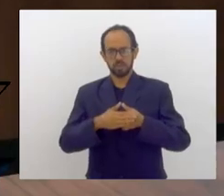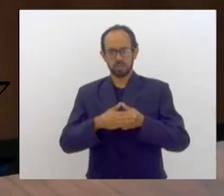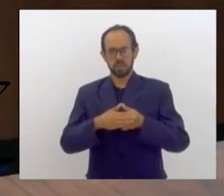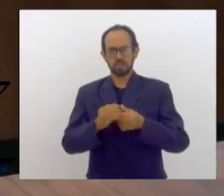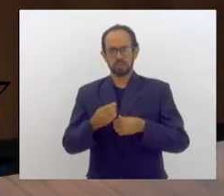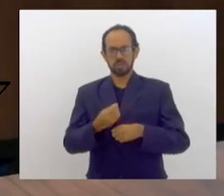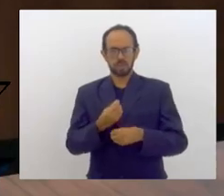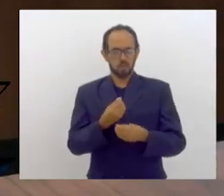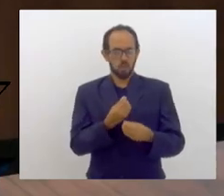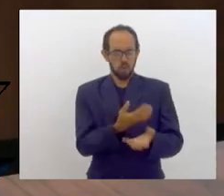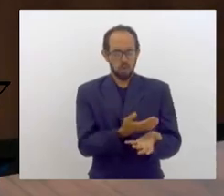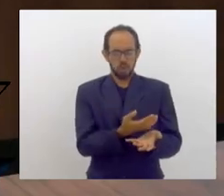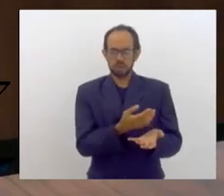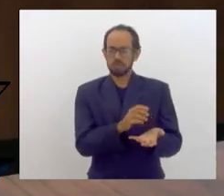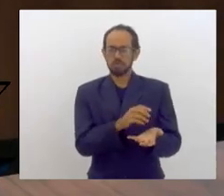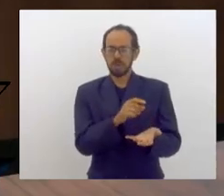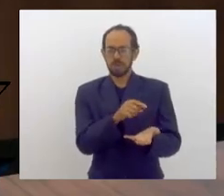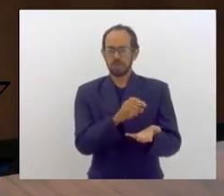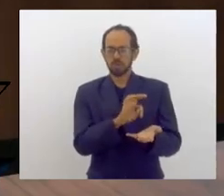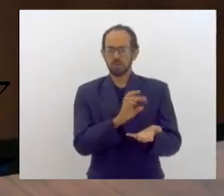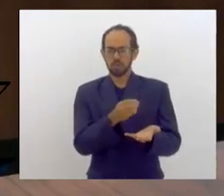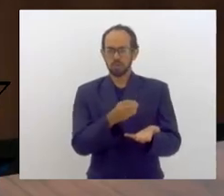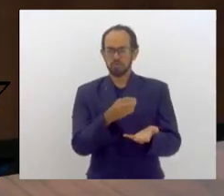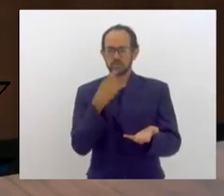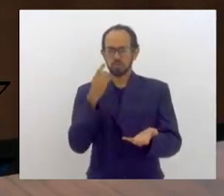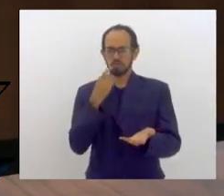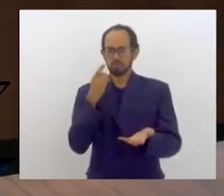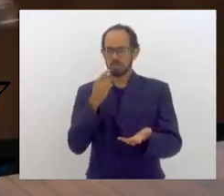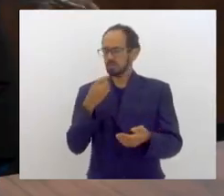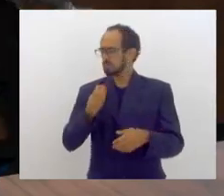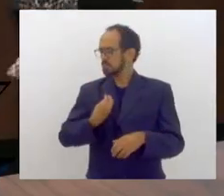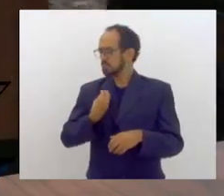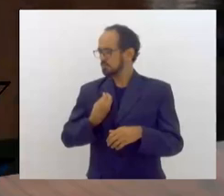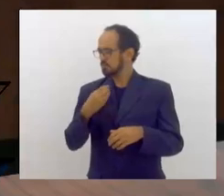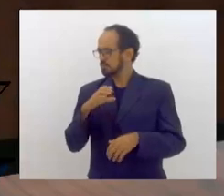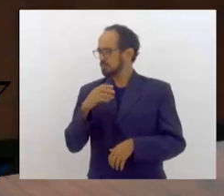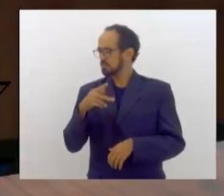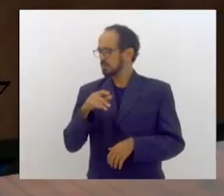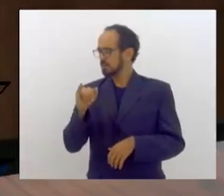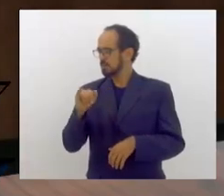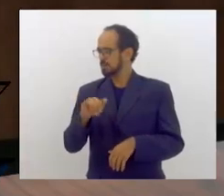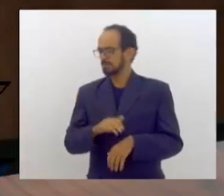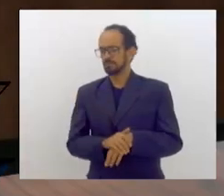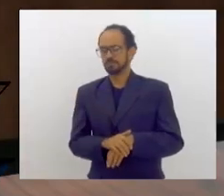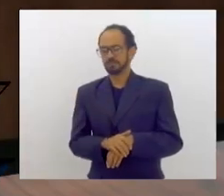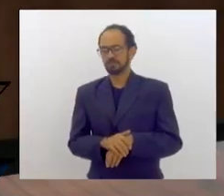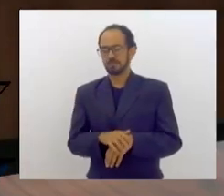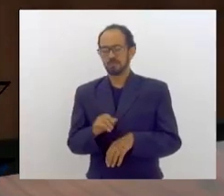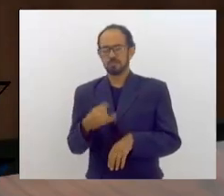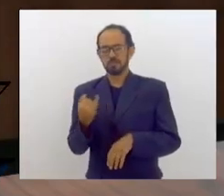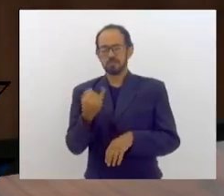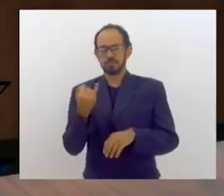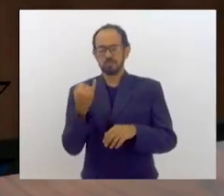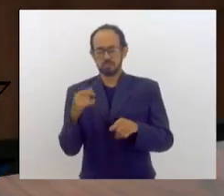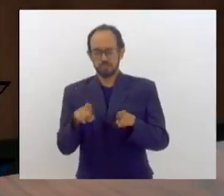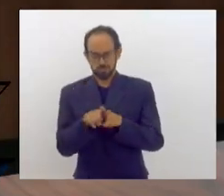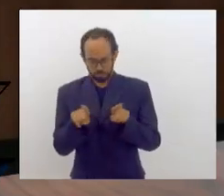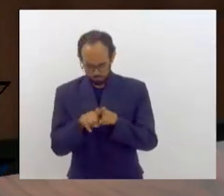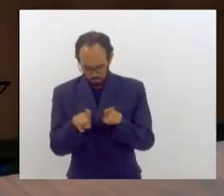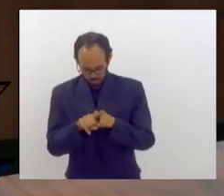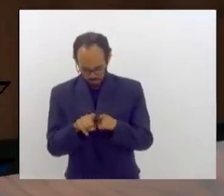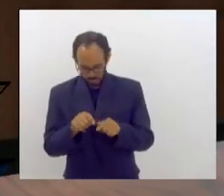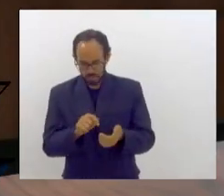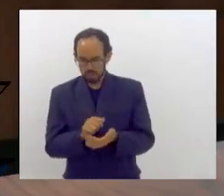um dos deputados e das deputadas que participaram da CPI. E aí, muito importante, senhor presidente, dizer que esse